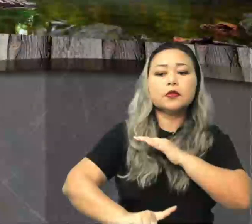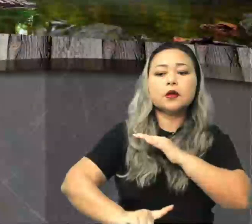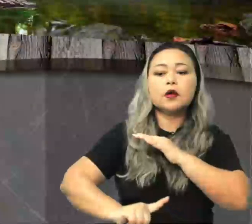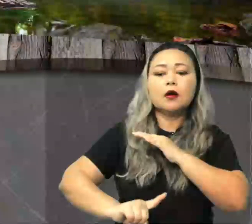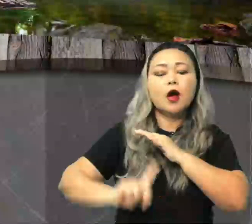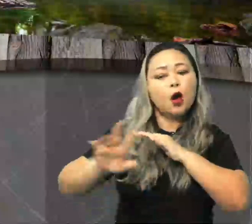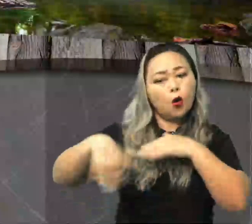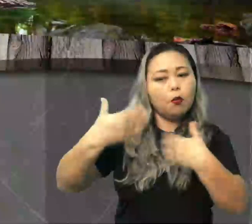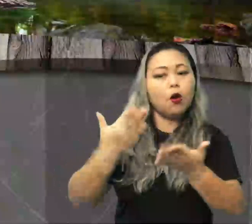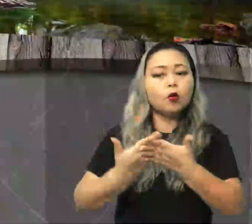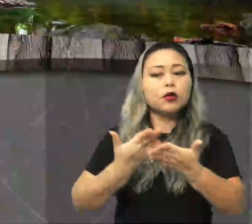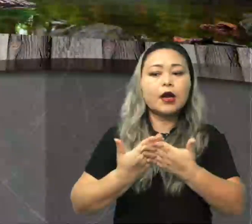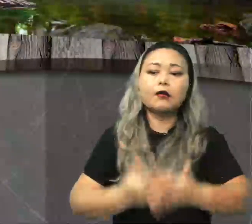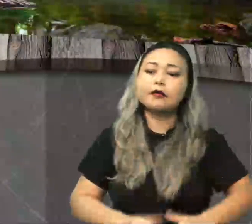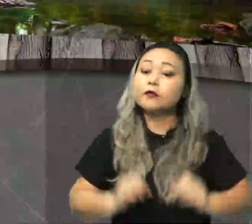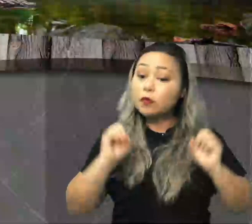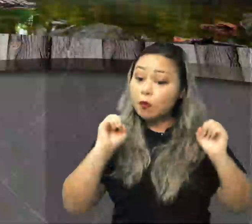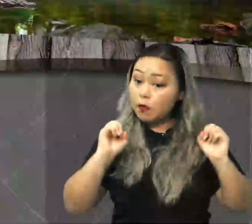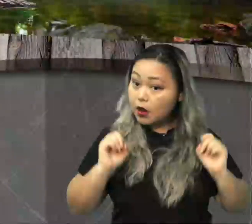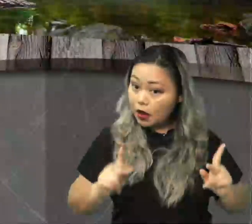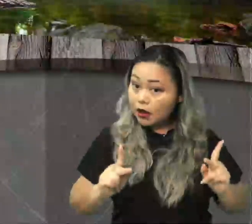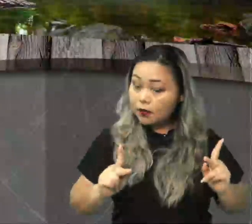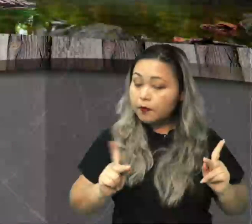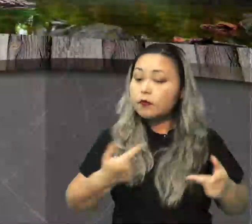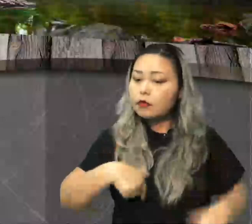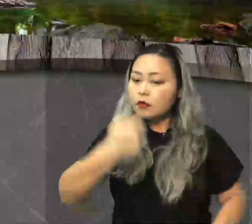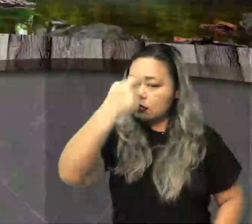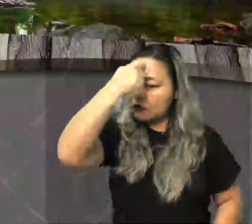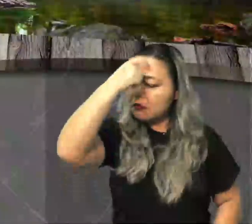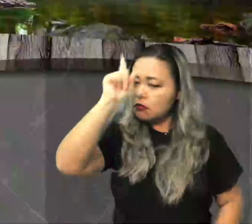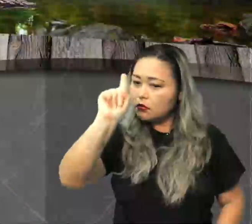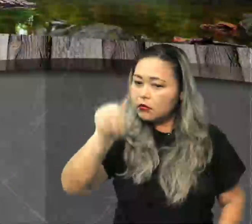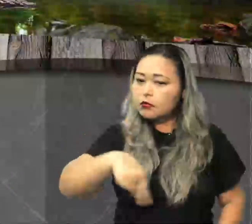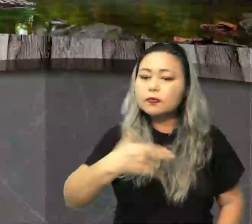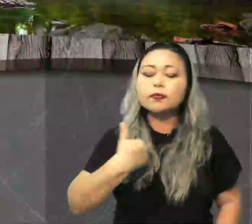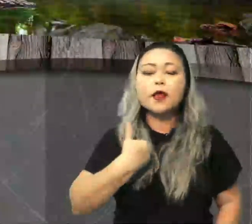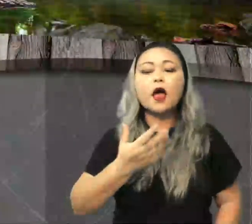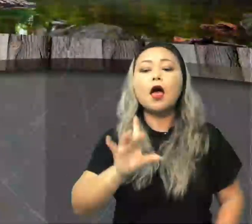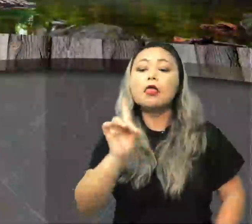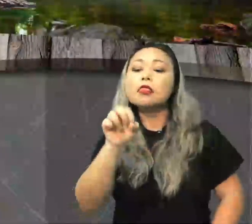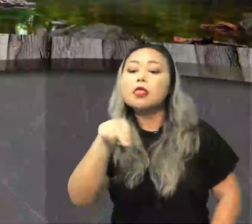aprofundada numa outra aula, ok? Mas você tem que ter consciência disso aí, desse